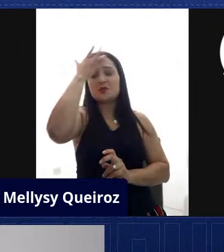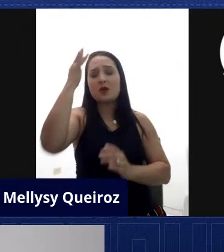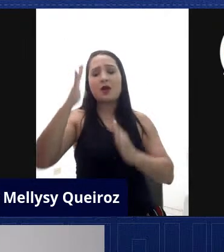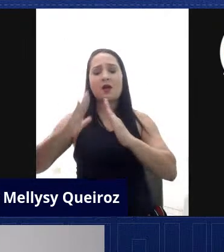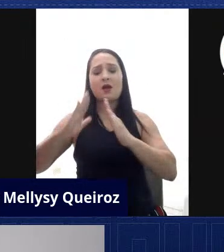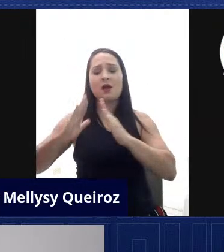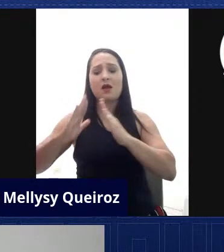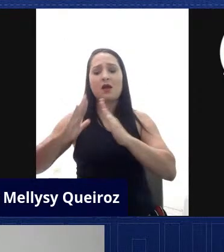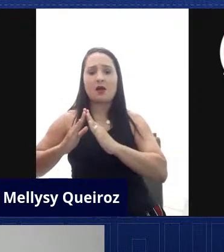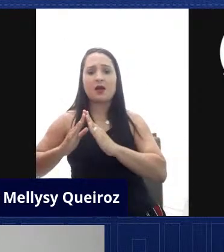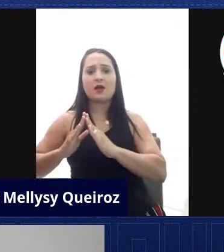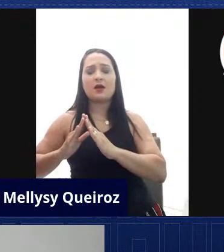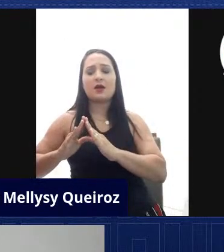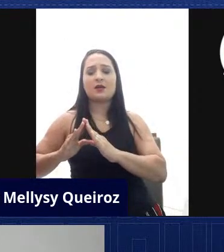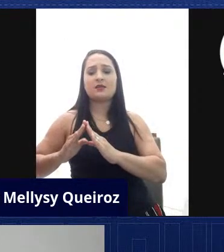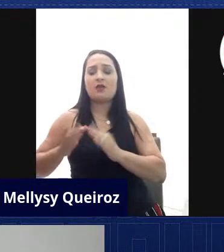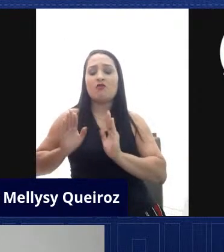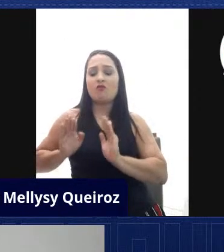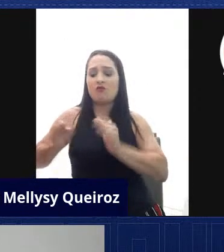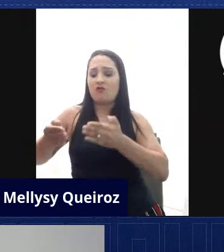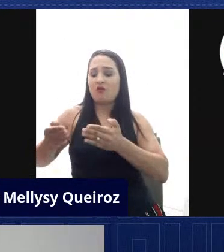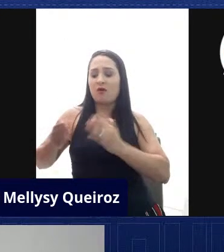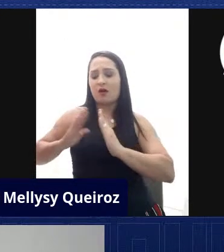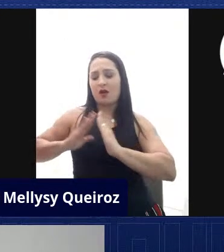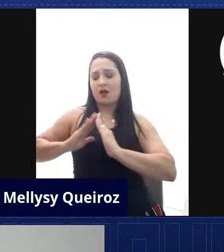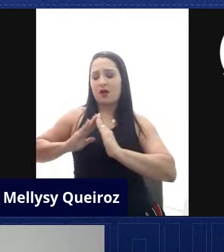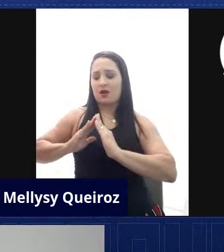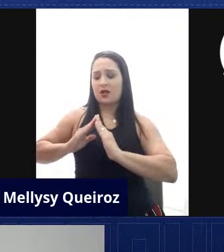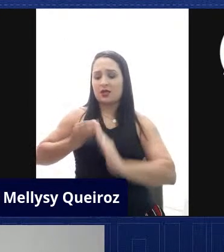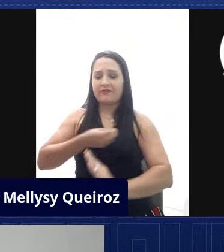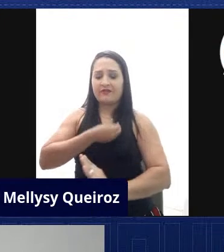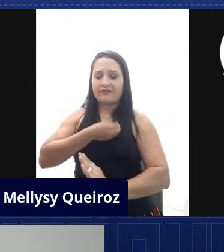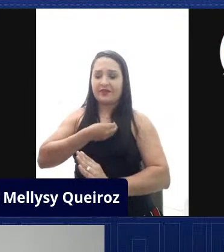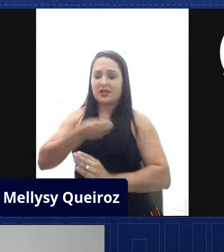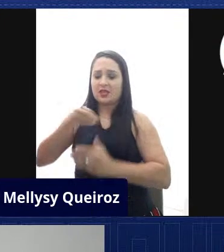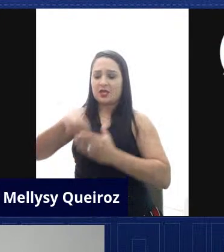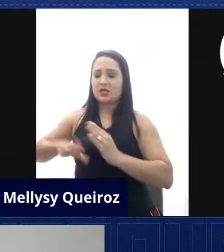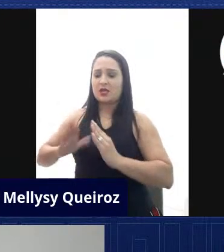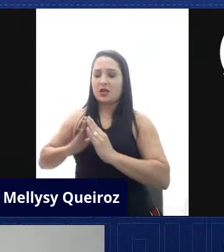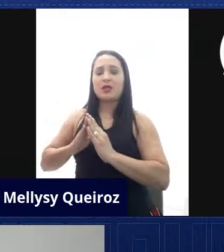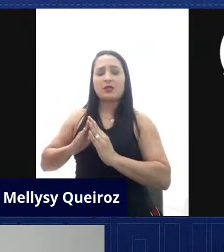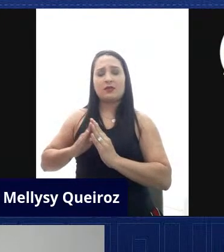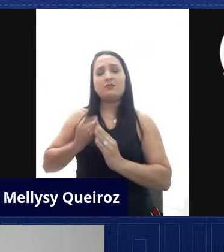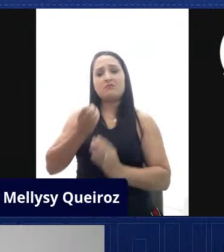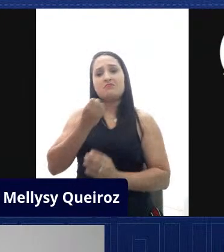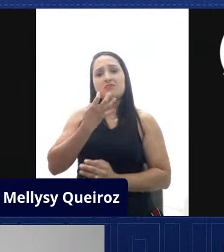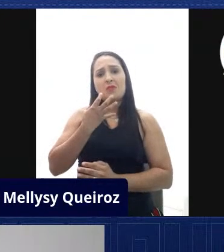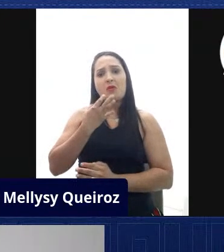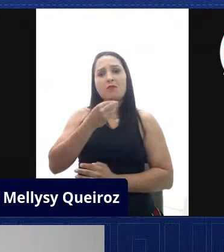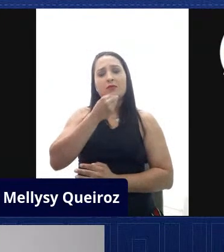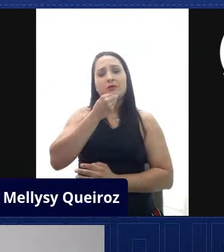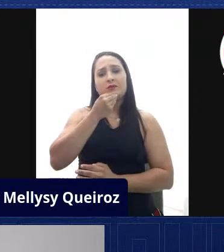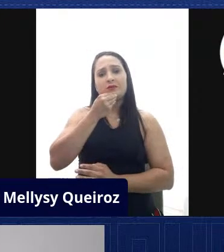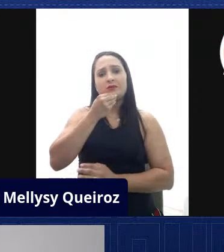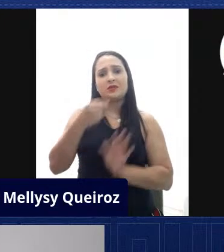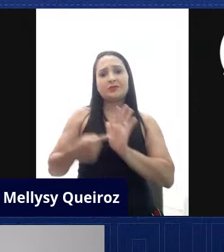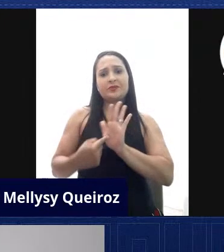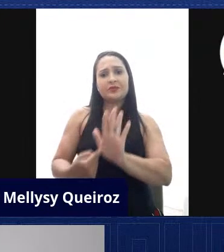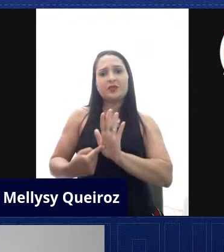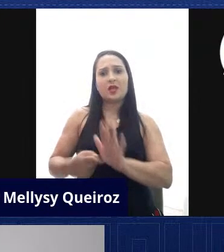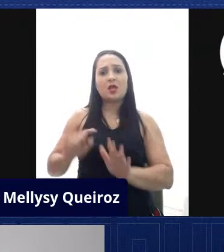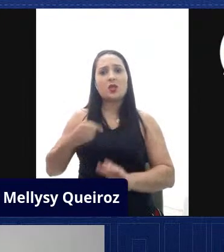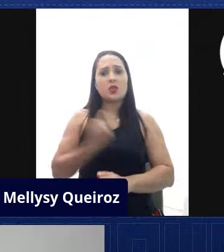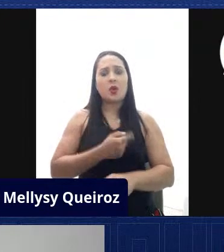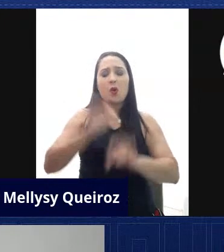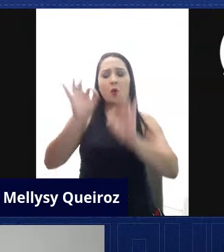para o lar, para a vida doméstica, é uma grande oportunidade. Então, a gente repaginou toda a nossa